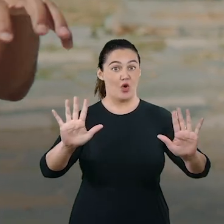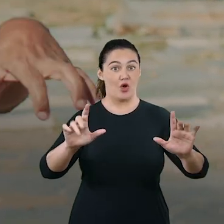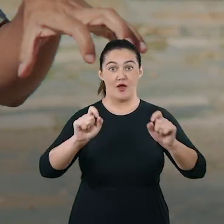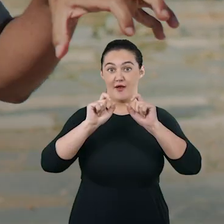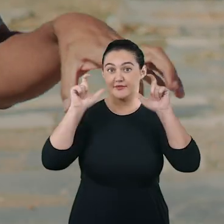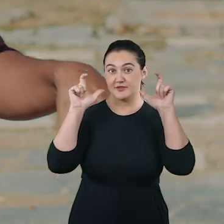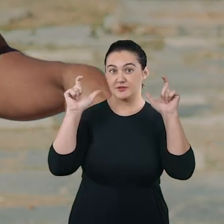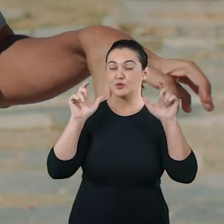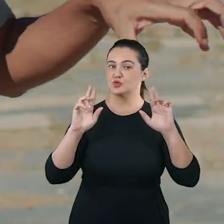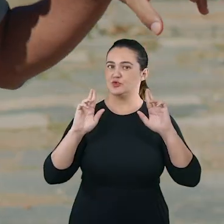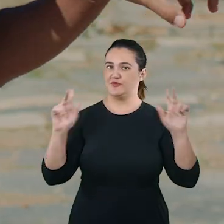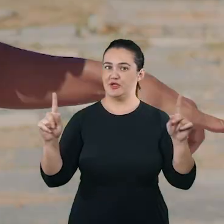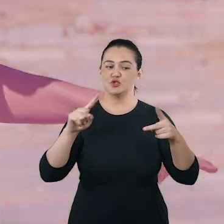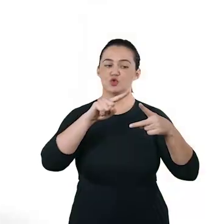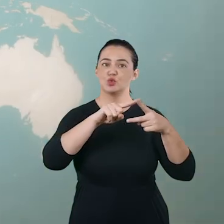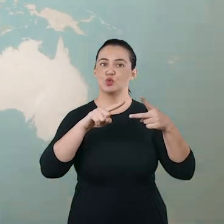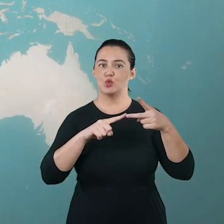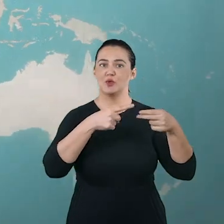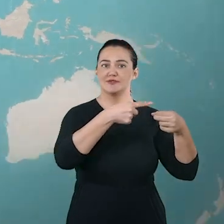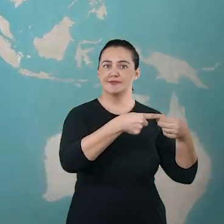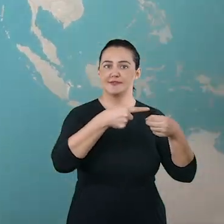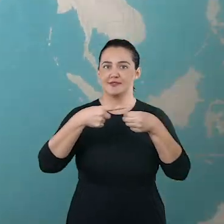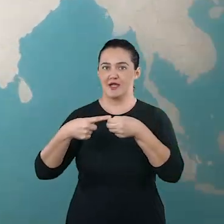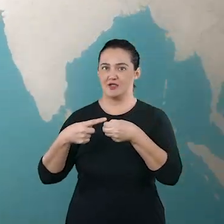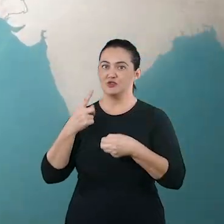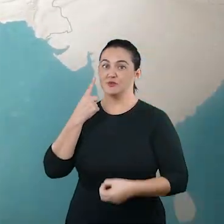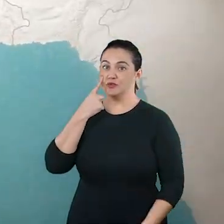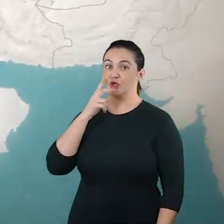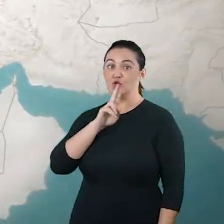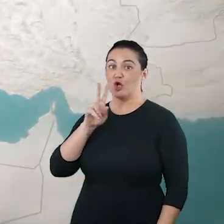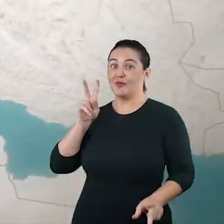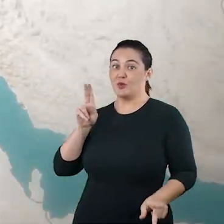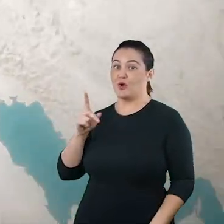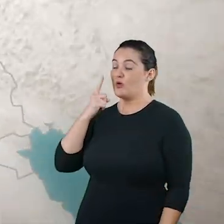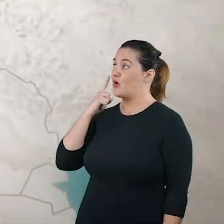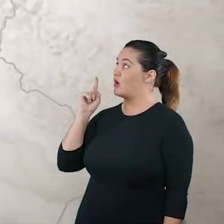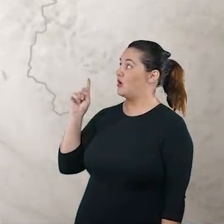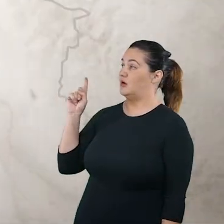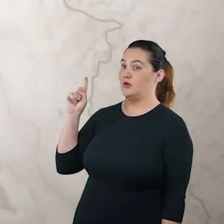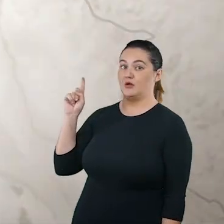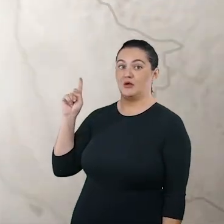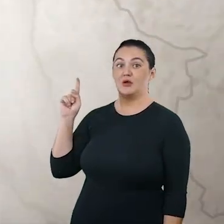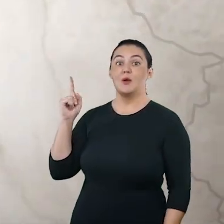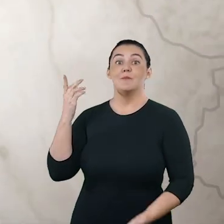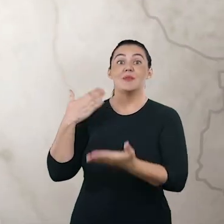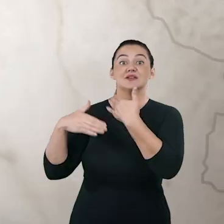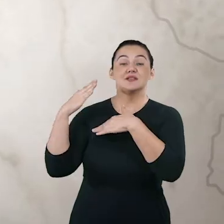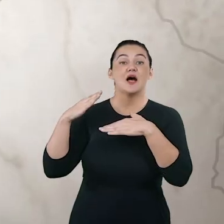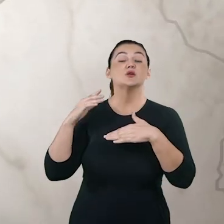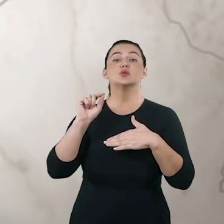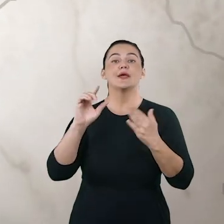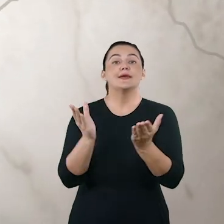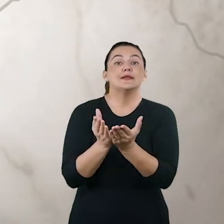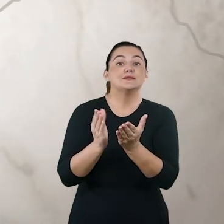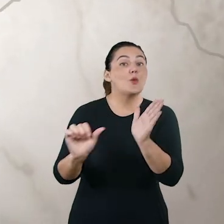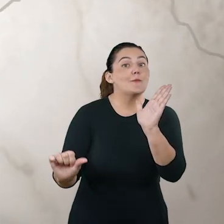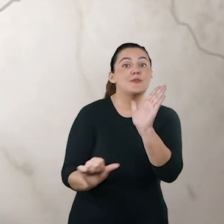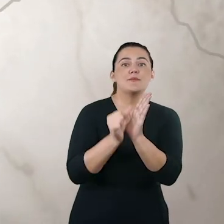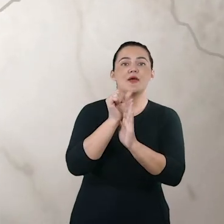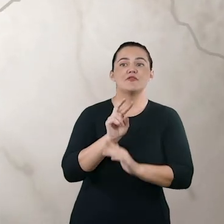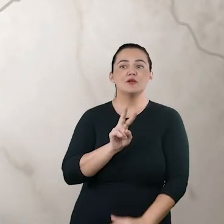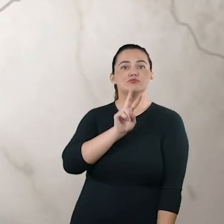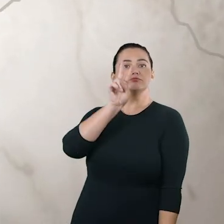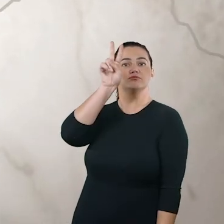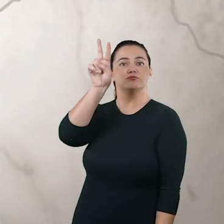confunda essa Antioquia da Psídia com aquela outra Antioquia onde os cristãos foram pela primeira vez